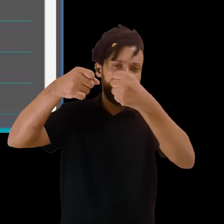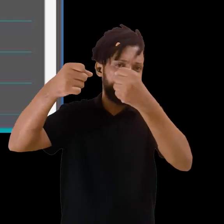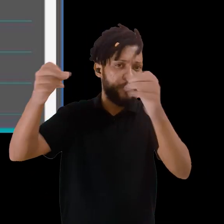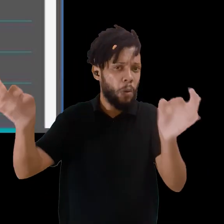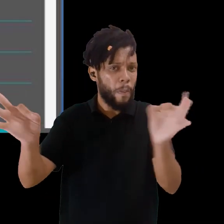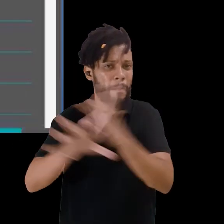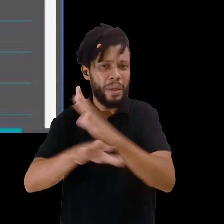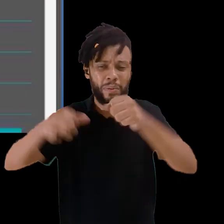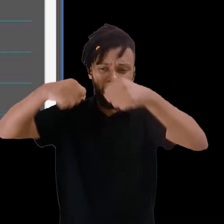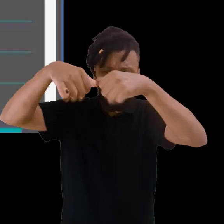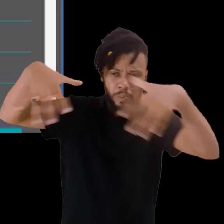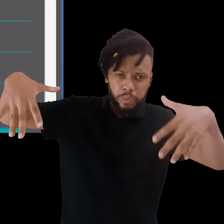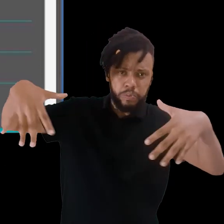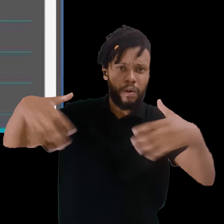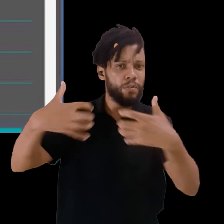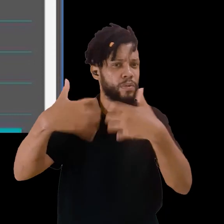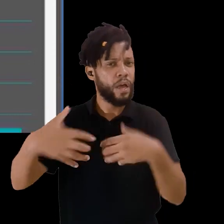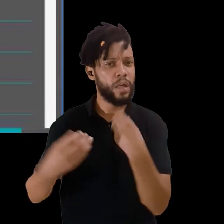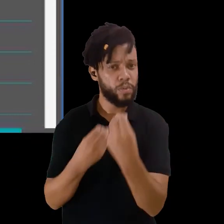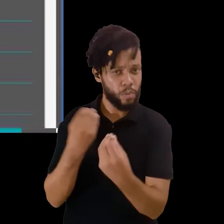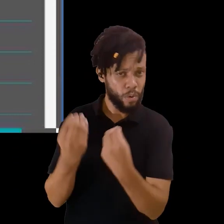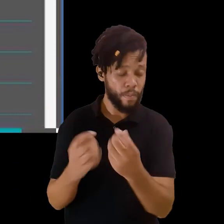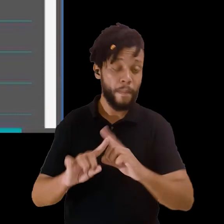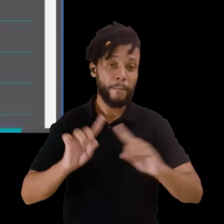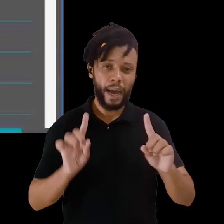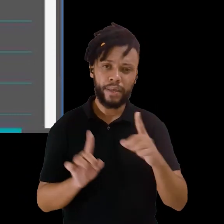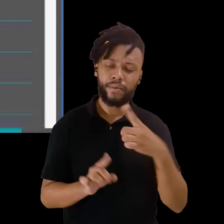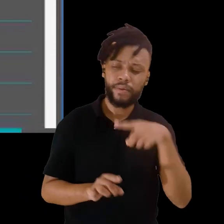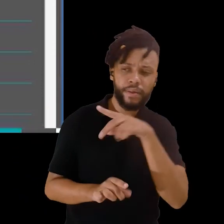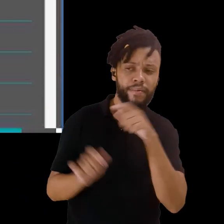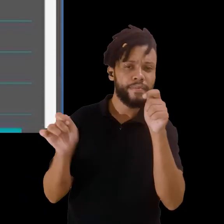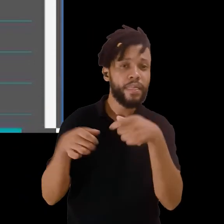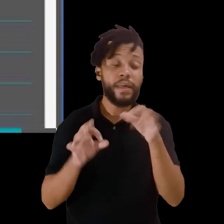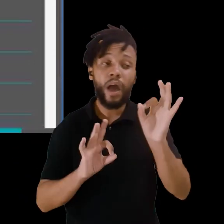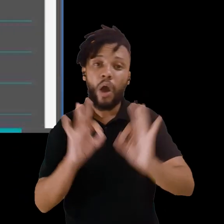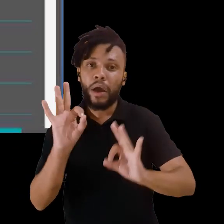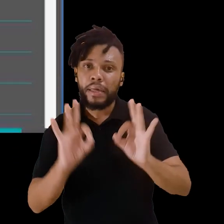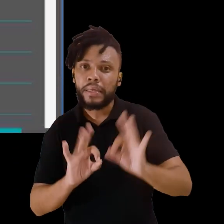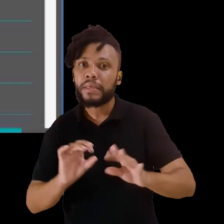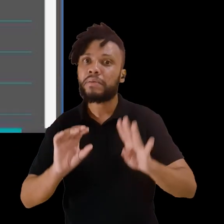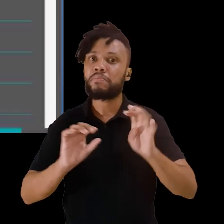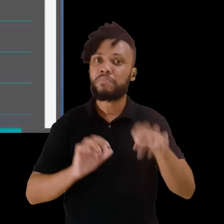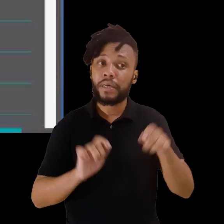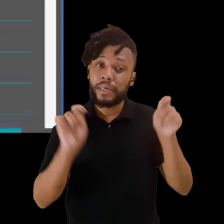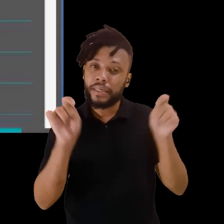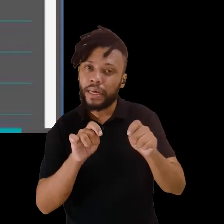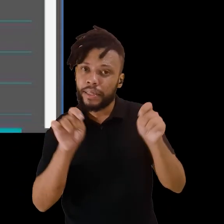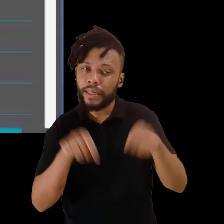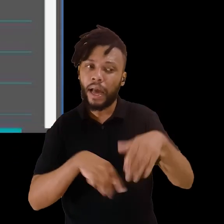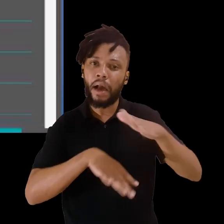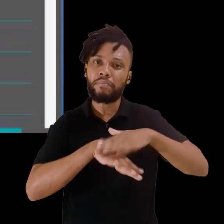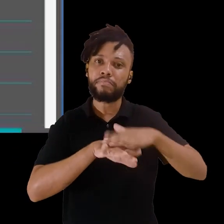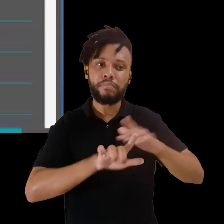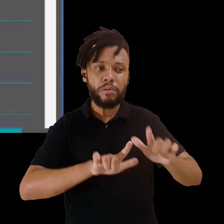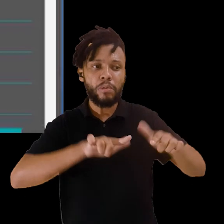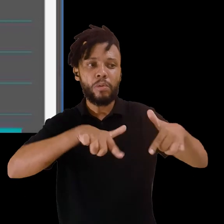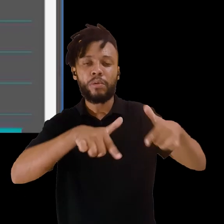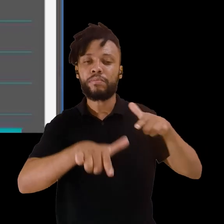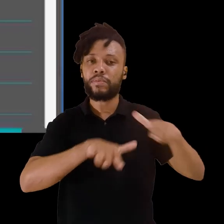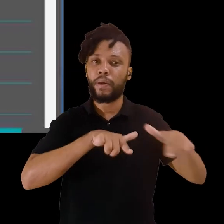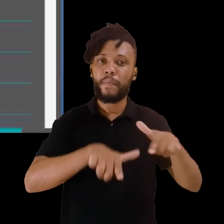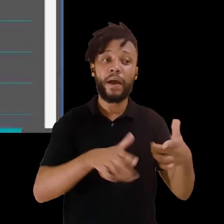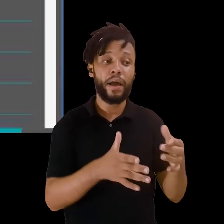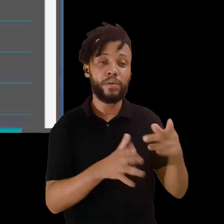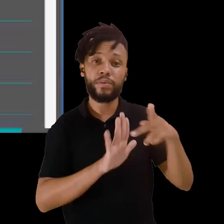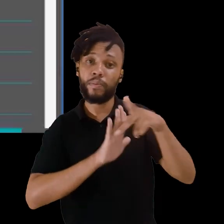todo funcionando, mas por aqui vocês vão vendo que é tudo bem organizadinho e dá para você fazer o seu trabalho,